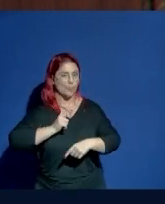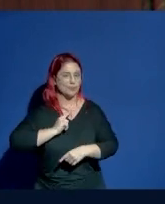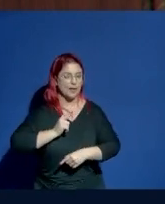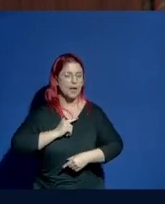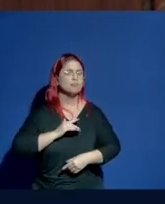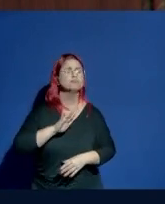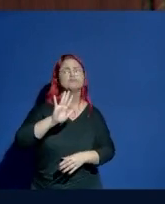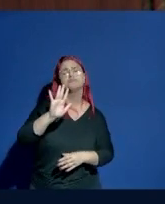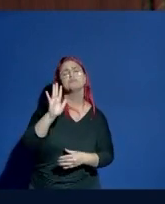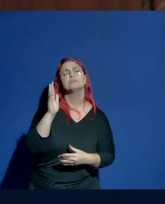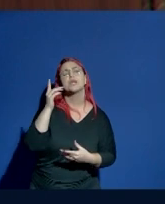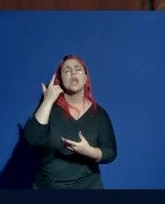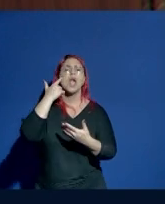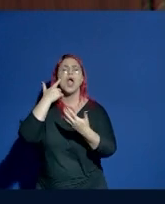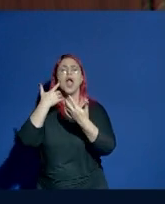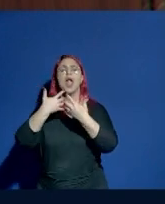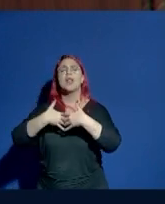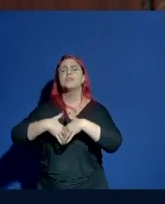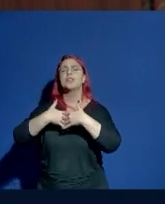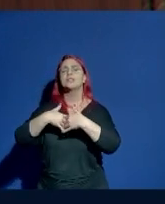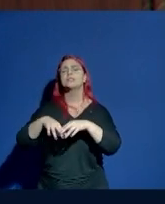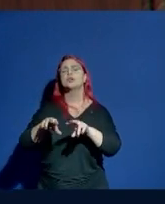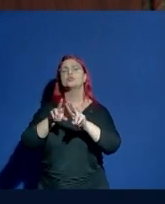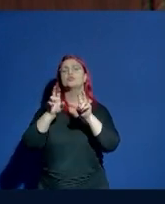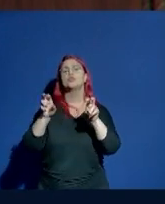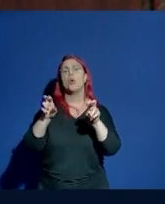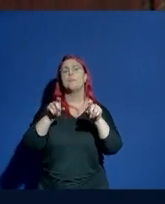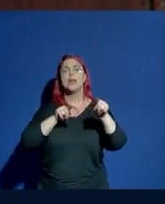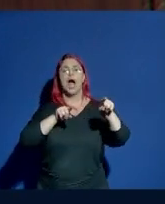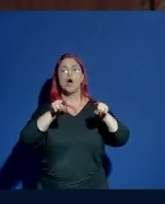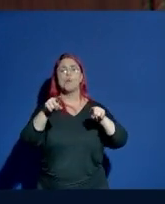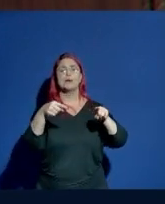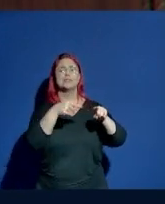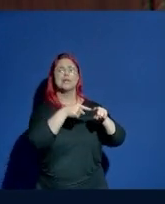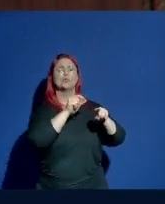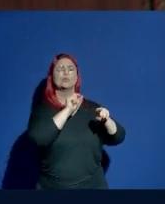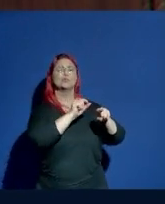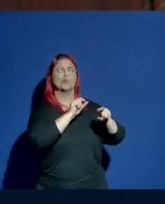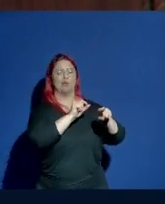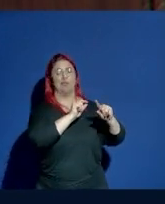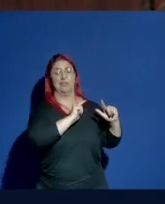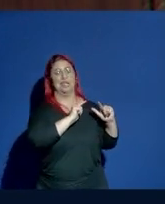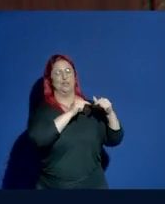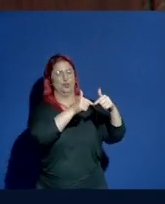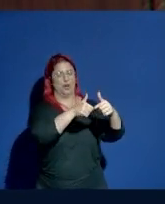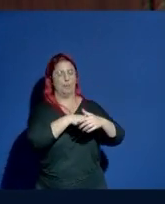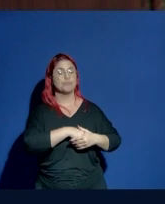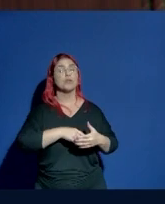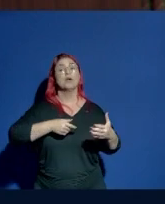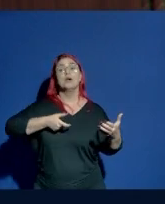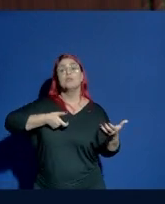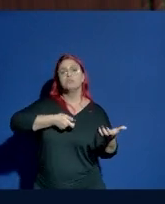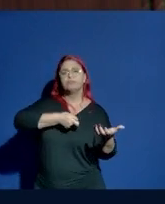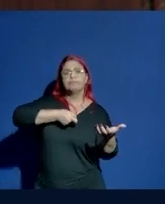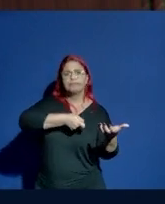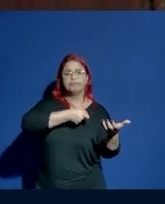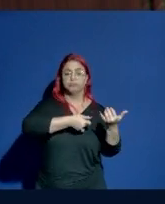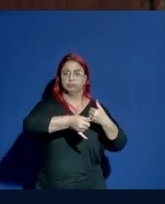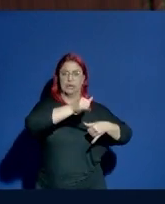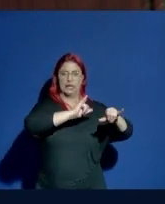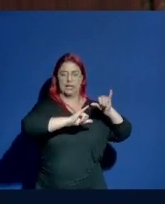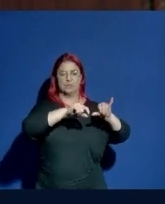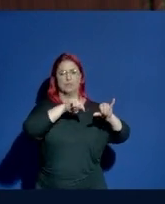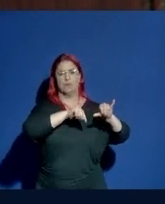fazer uma reflexão em relação ao mercado tradicional. Sob qual ótica? O mercado de fertilizantes e defensivos químicos é um mercado